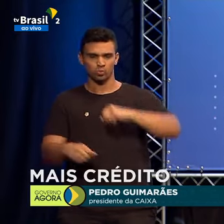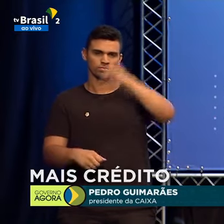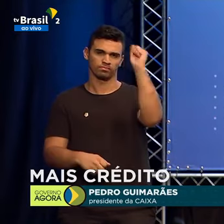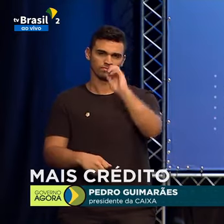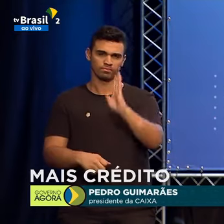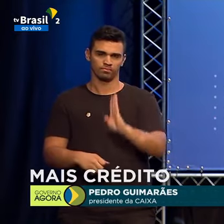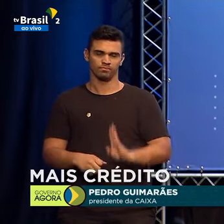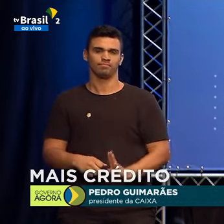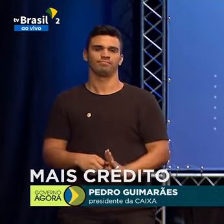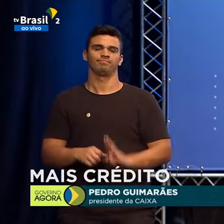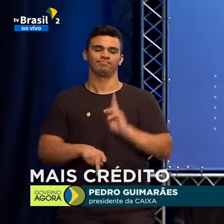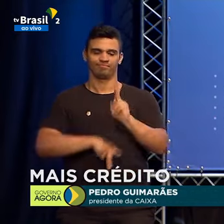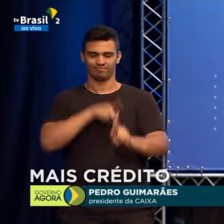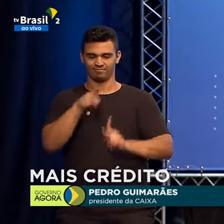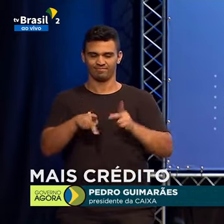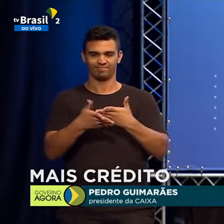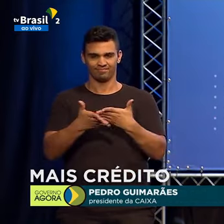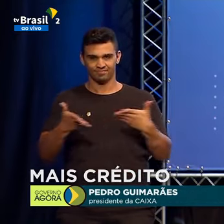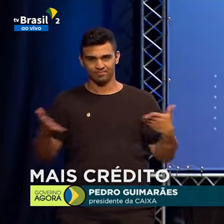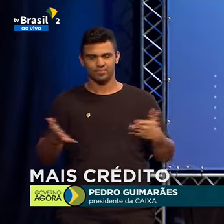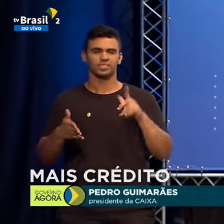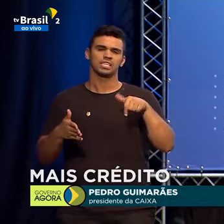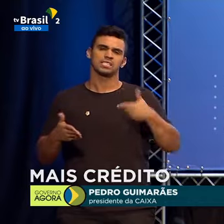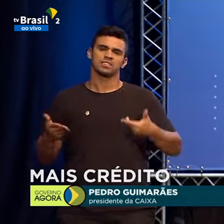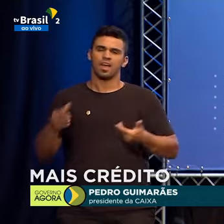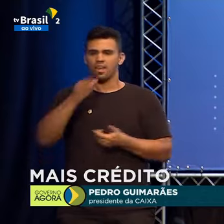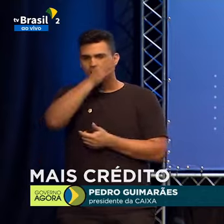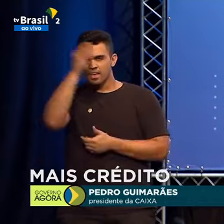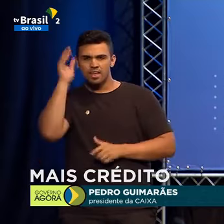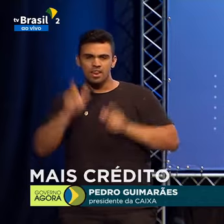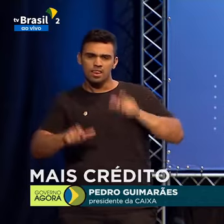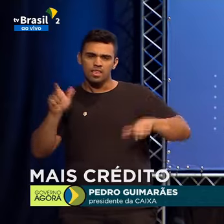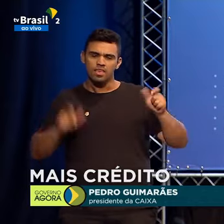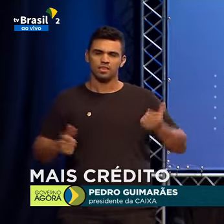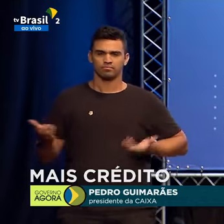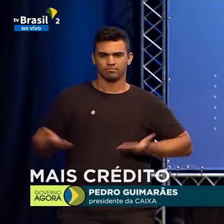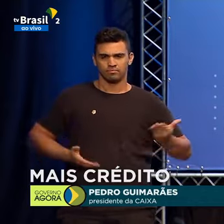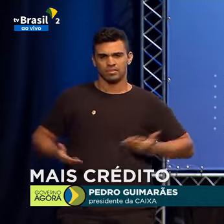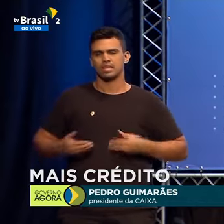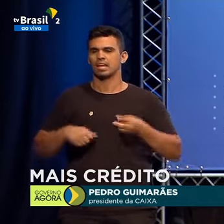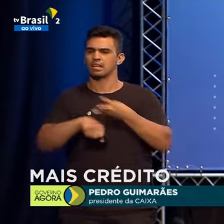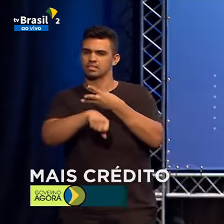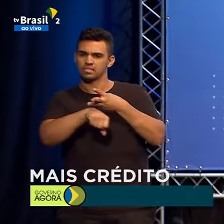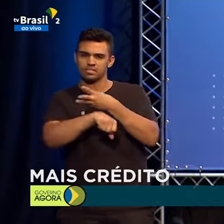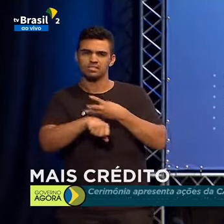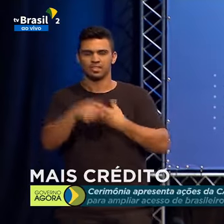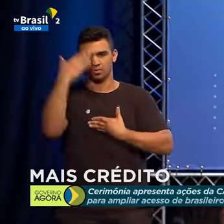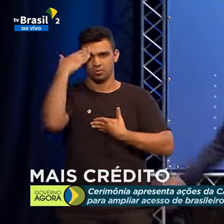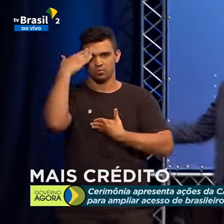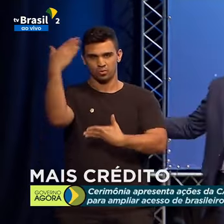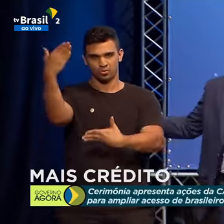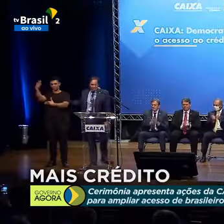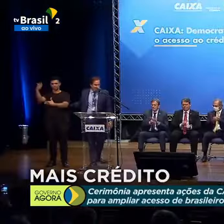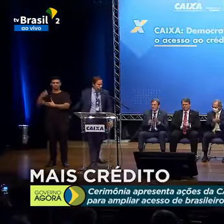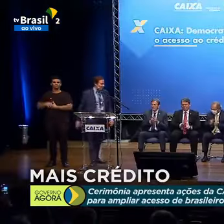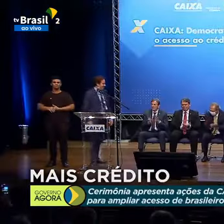os clientes, sejam os empregados da Caixa, os lotéricos, correspondentes e terceirizados. Muito obrigado.